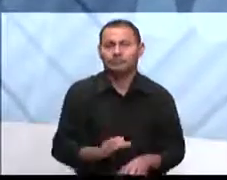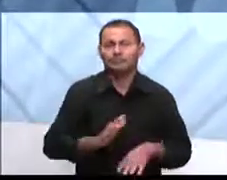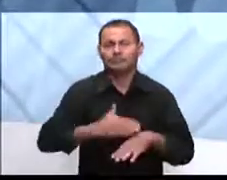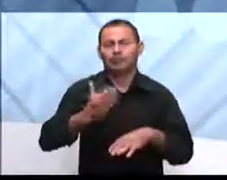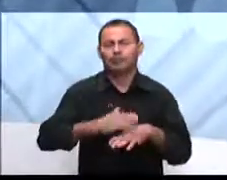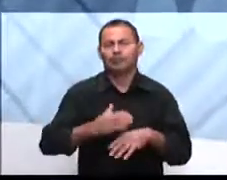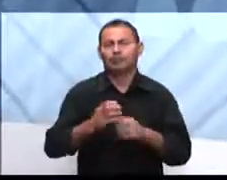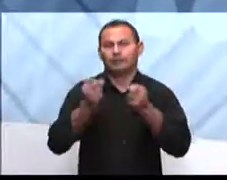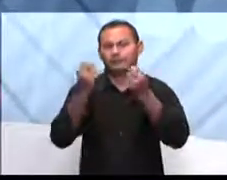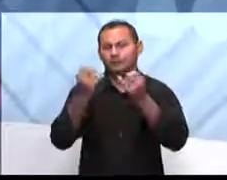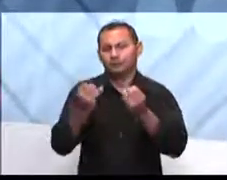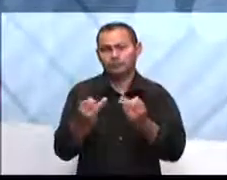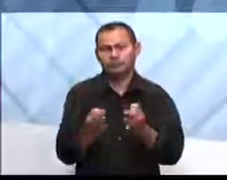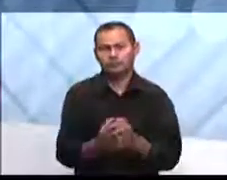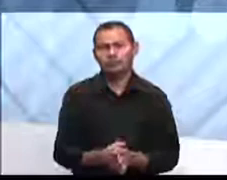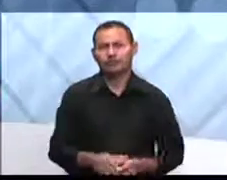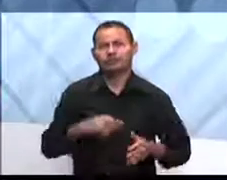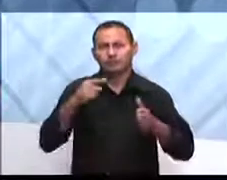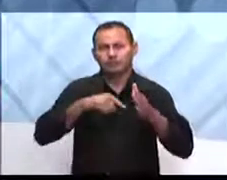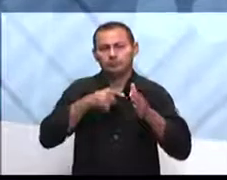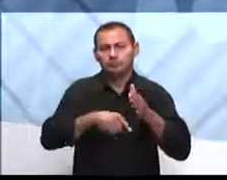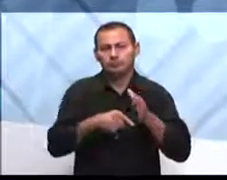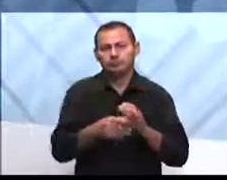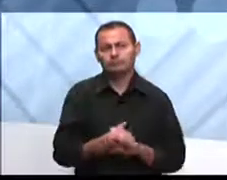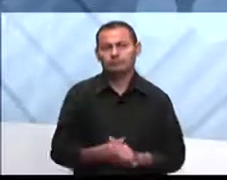mais detalhamento e